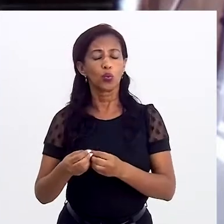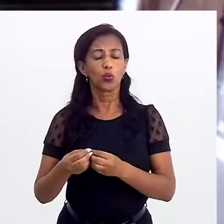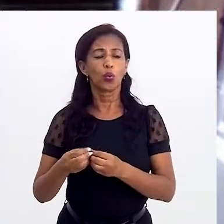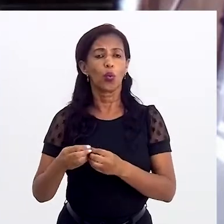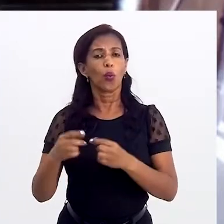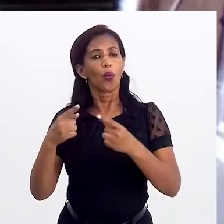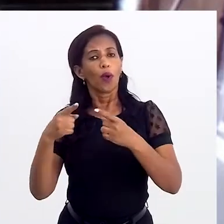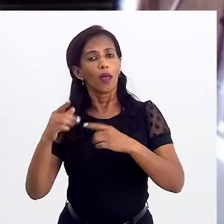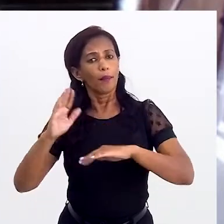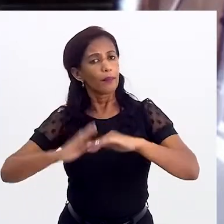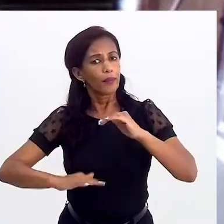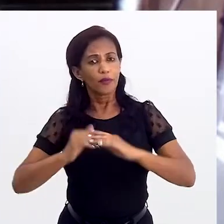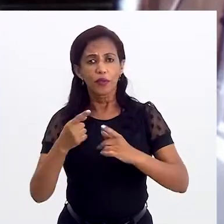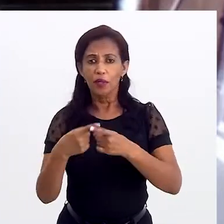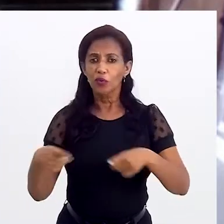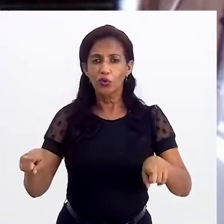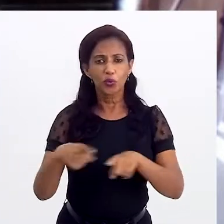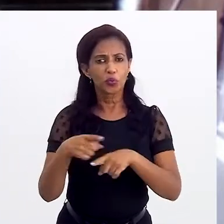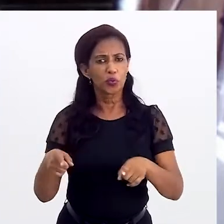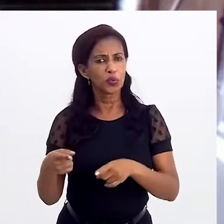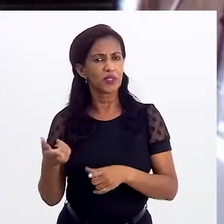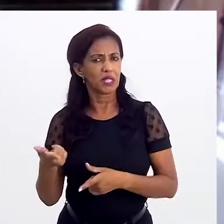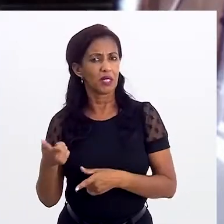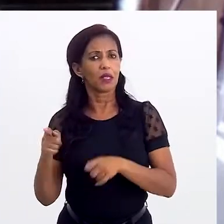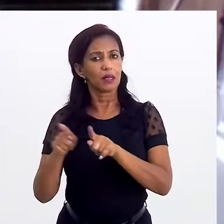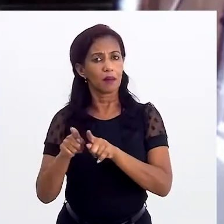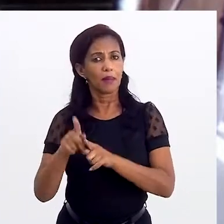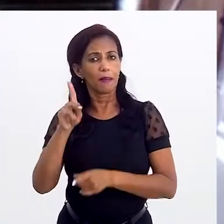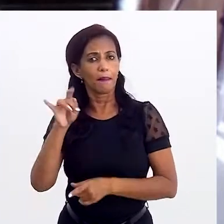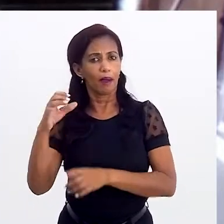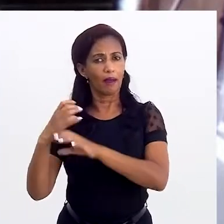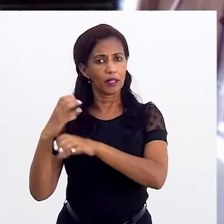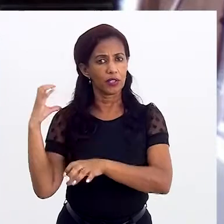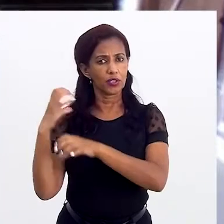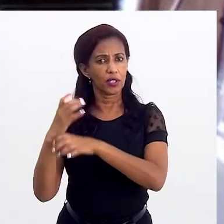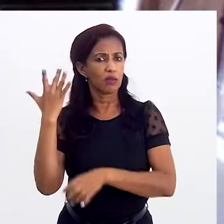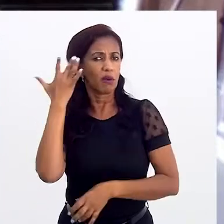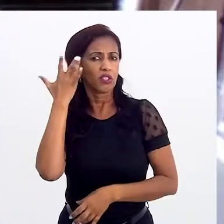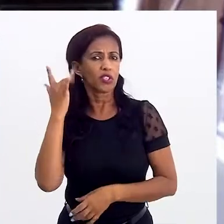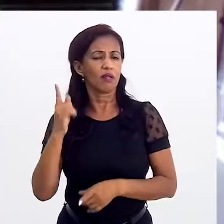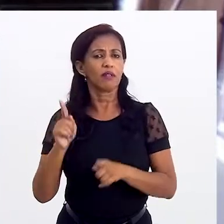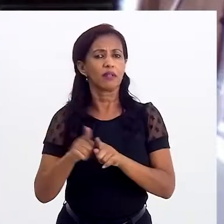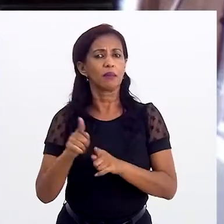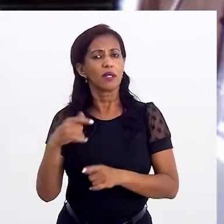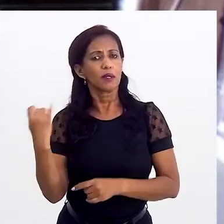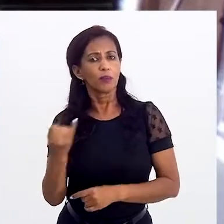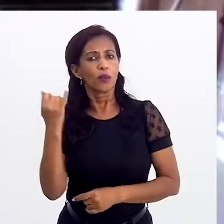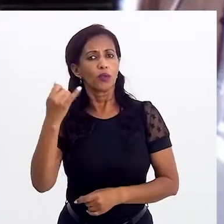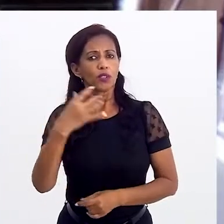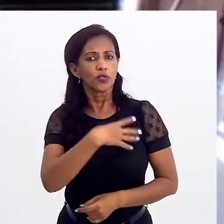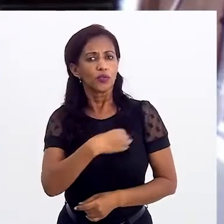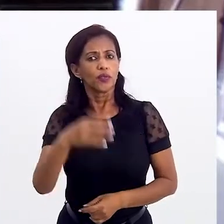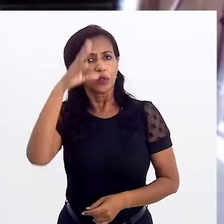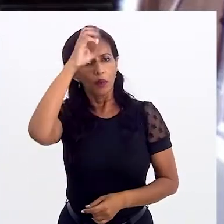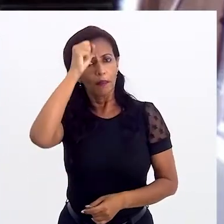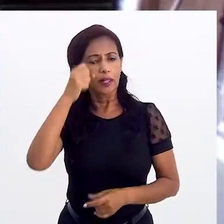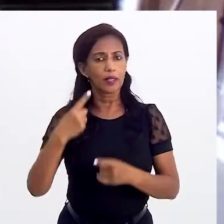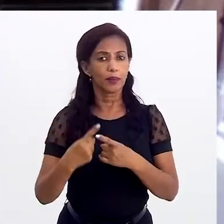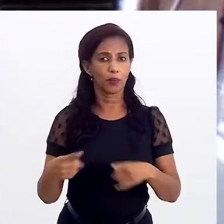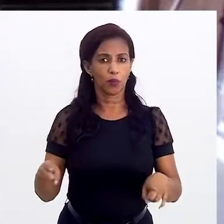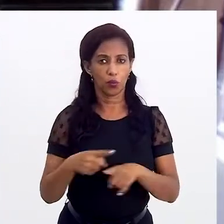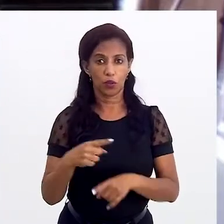ser engenheiro também, e eles sempre propiciaram, sempre acharam importante que os filhos estudassem música. Então,